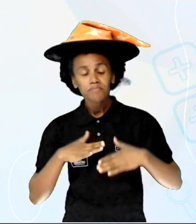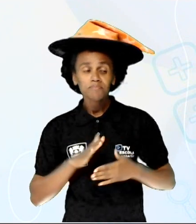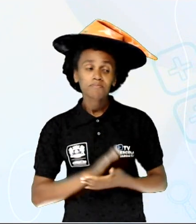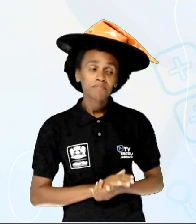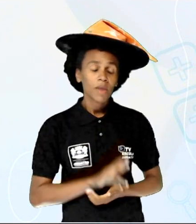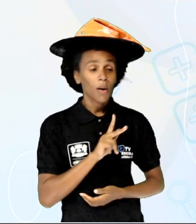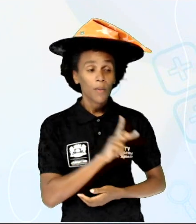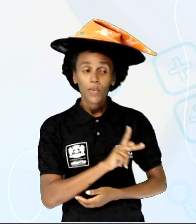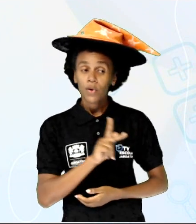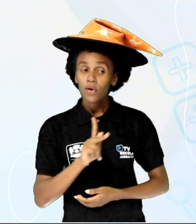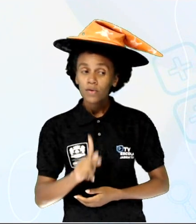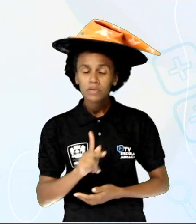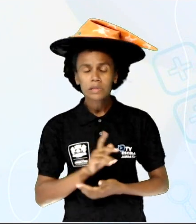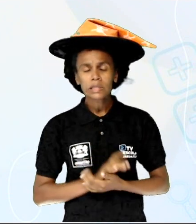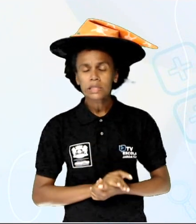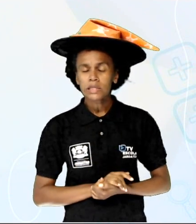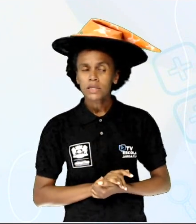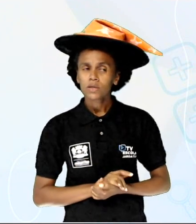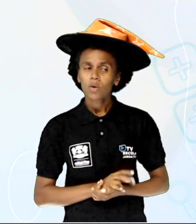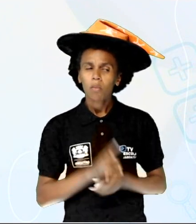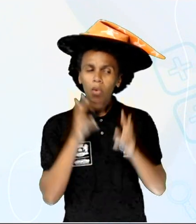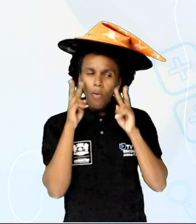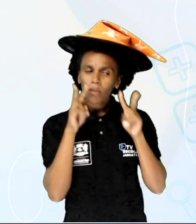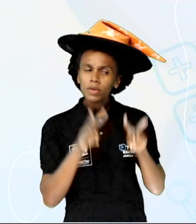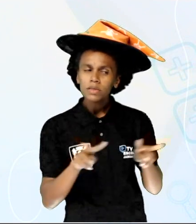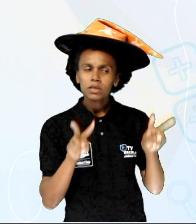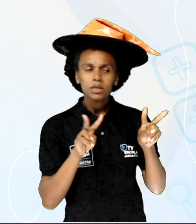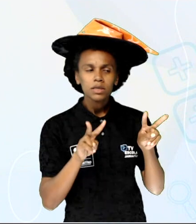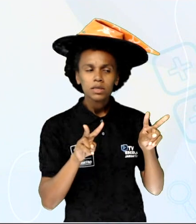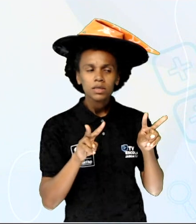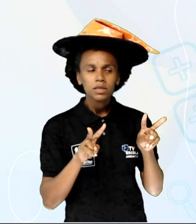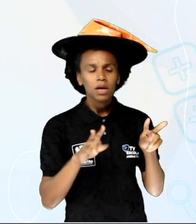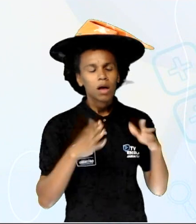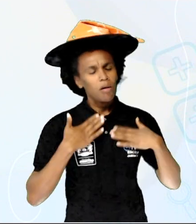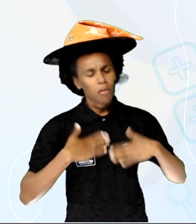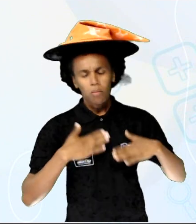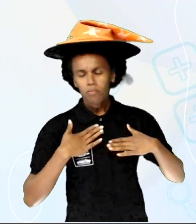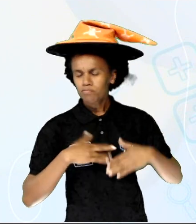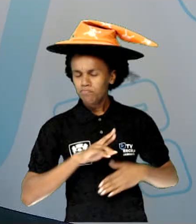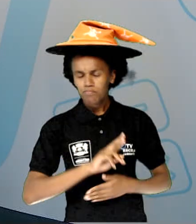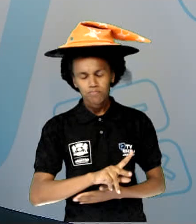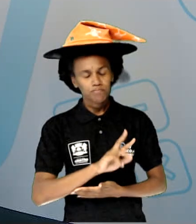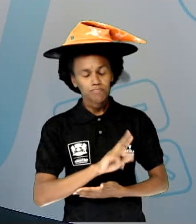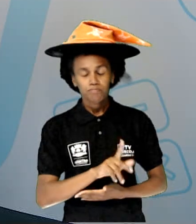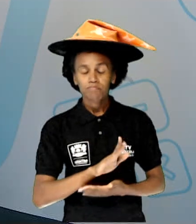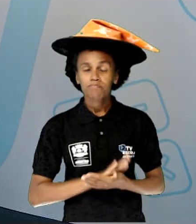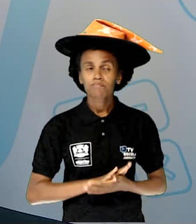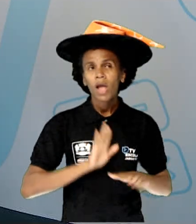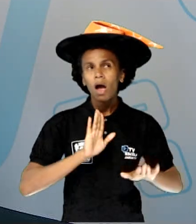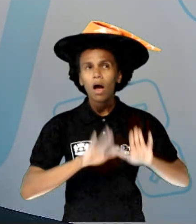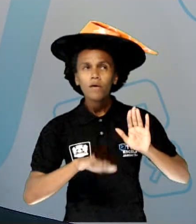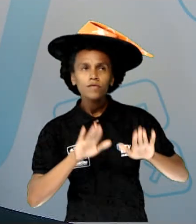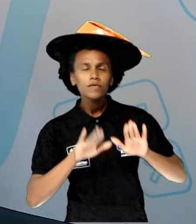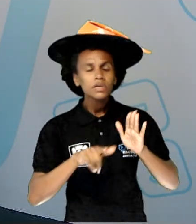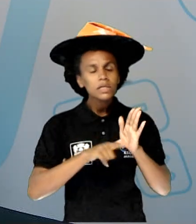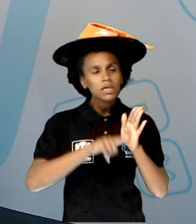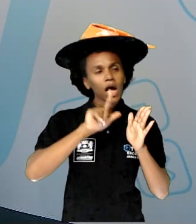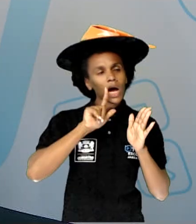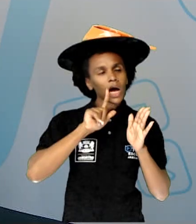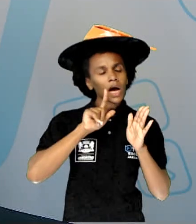vindo no dando manda tranquila não protetora agiria antes de dormir eu fico pensando no